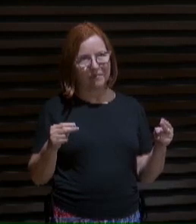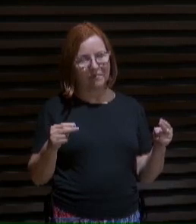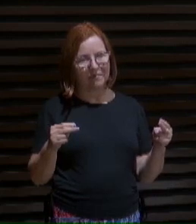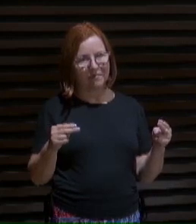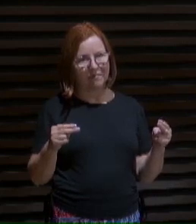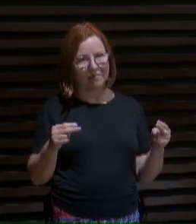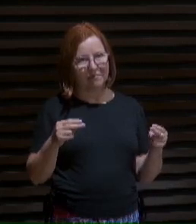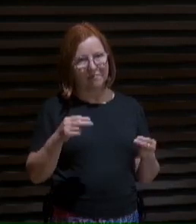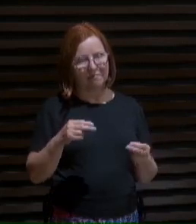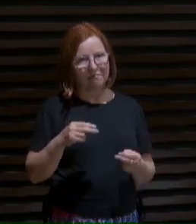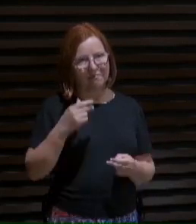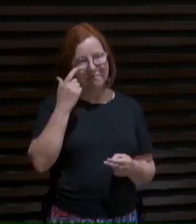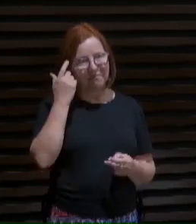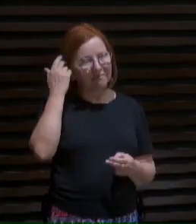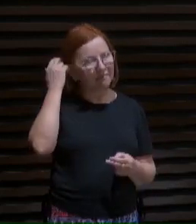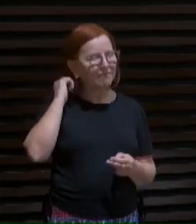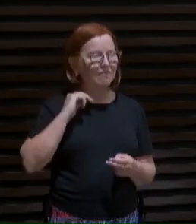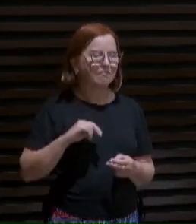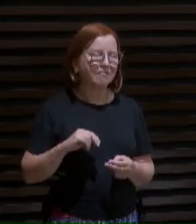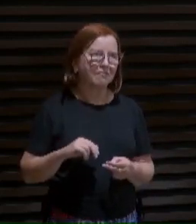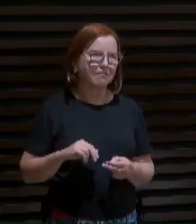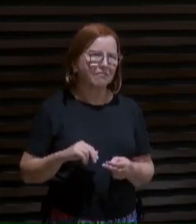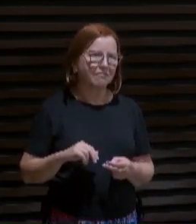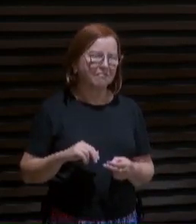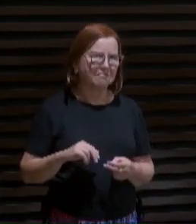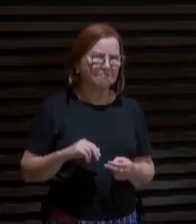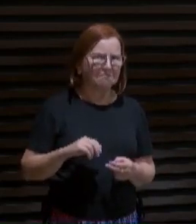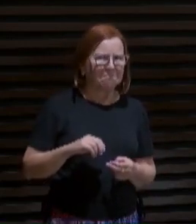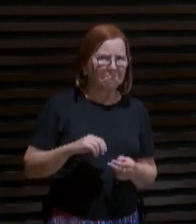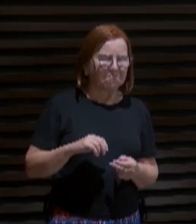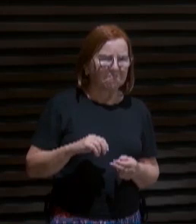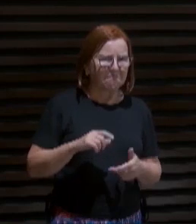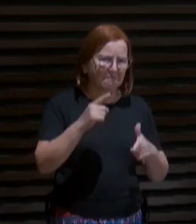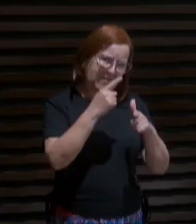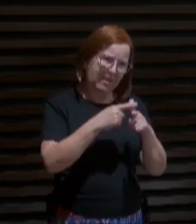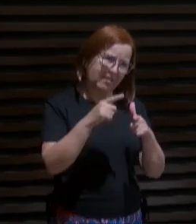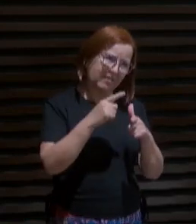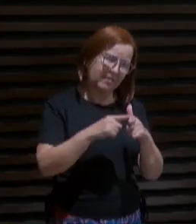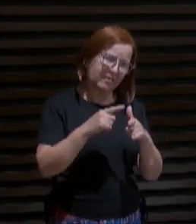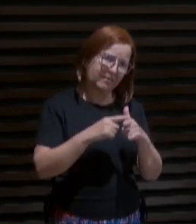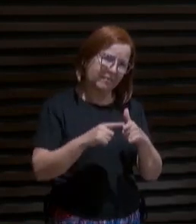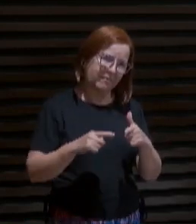hecatombe, de algum transtorno, de algum